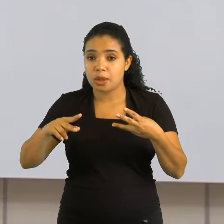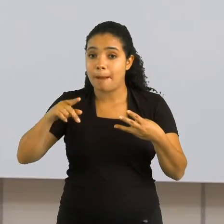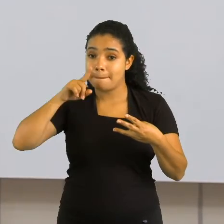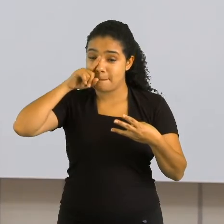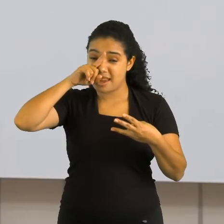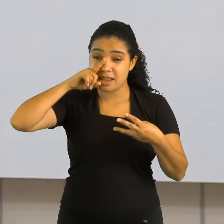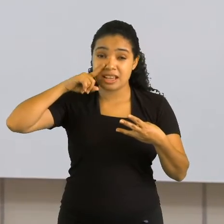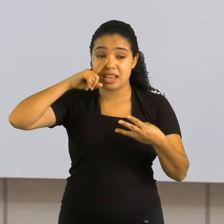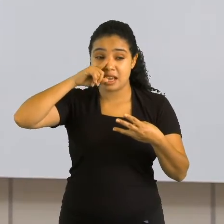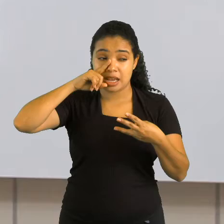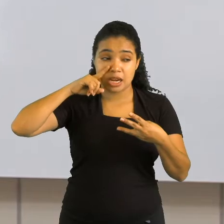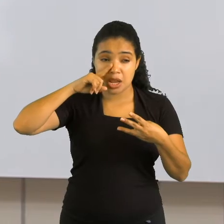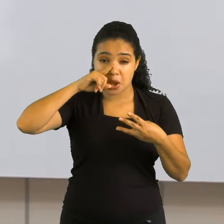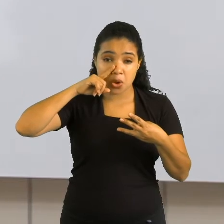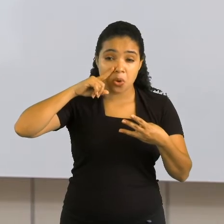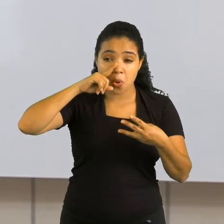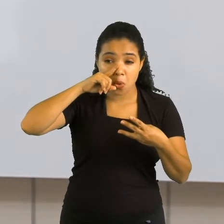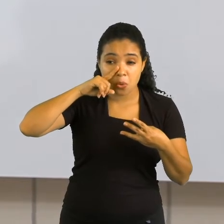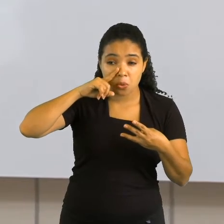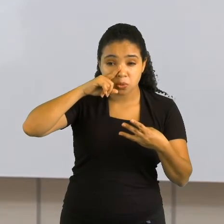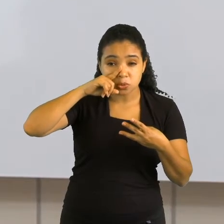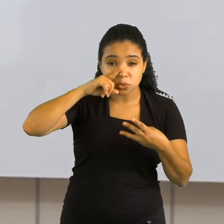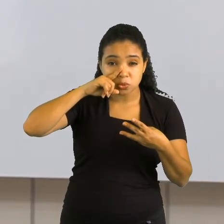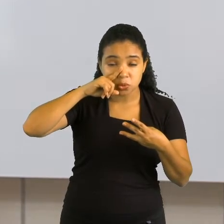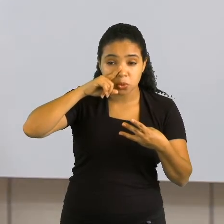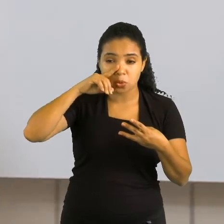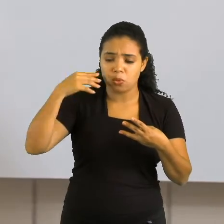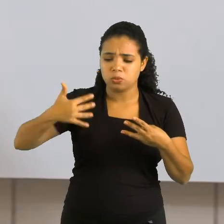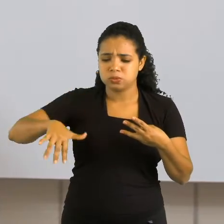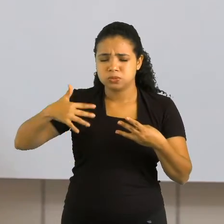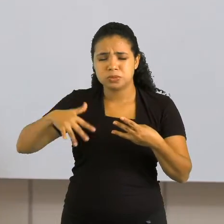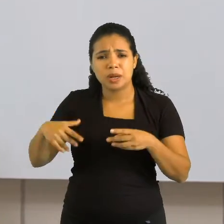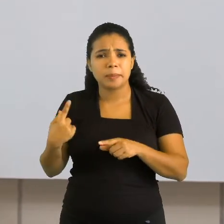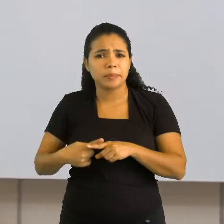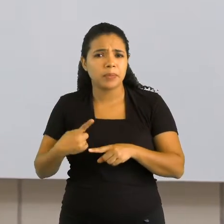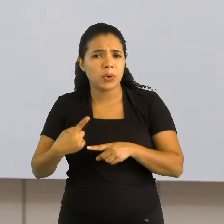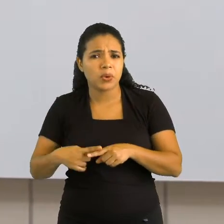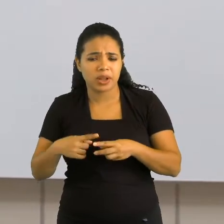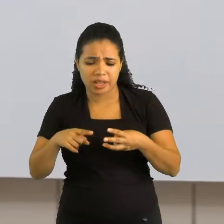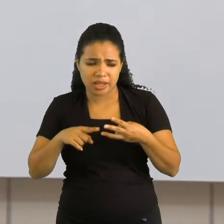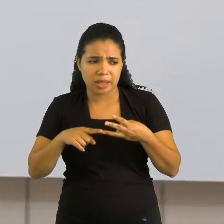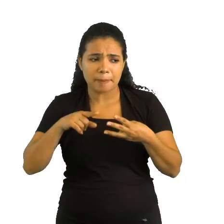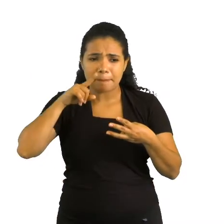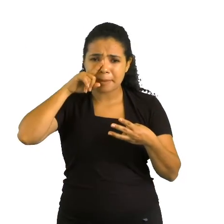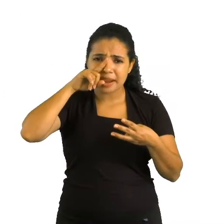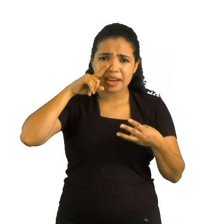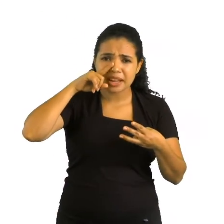perigoso. A professora Lindalva colocou que ele é perigoso. Por que ele é perigoso, professora?